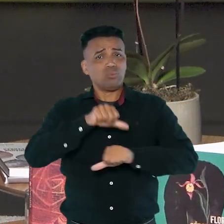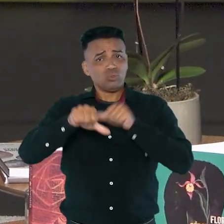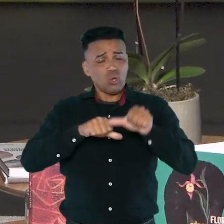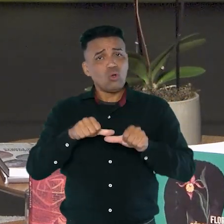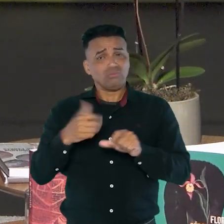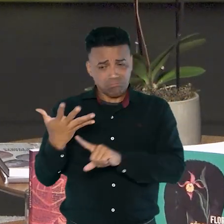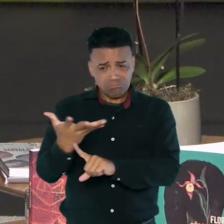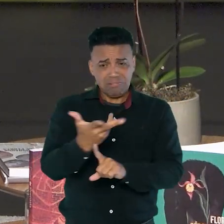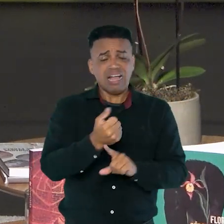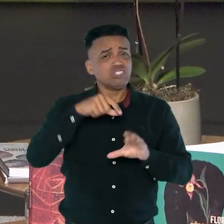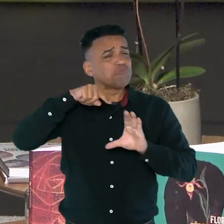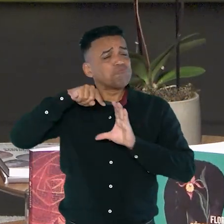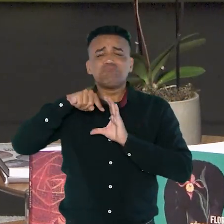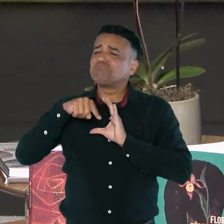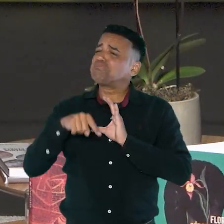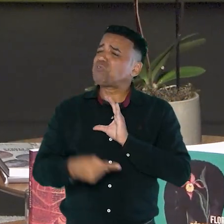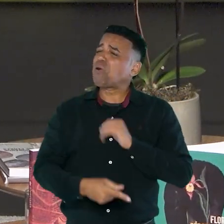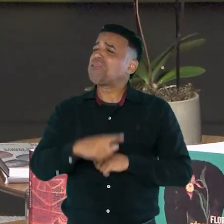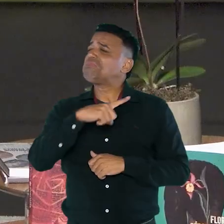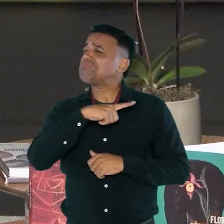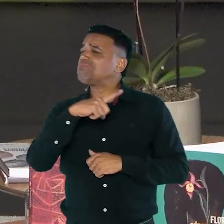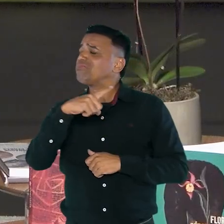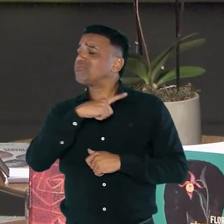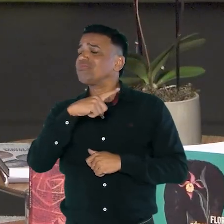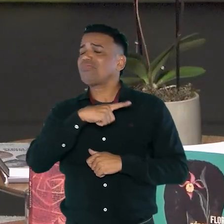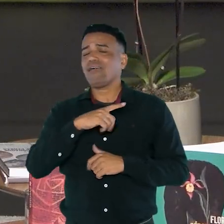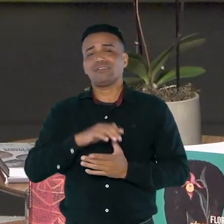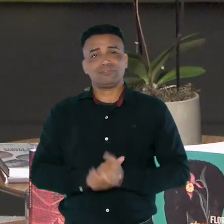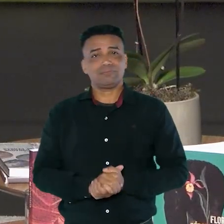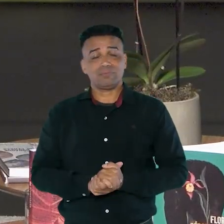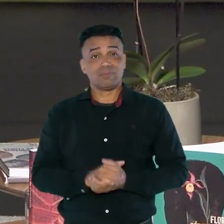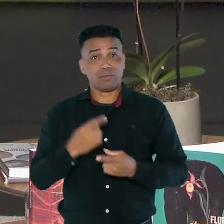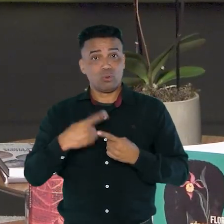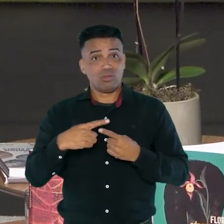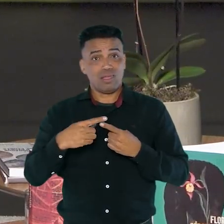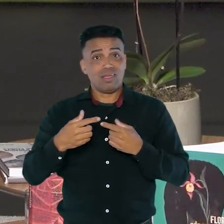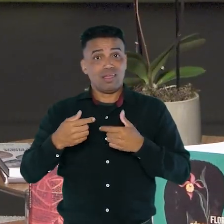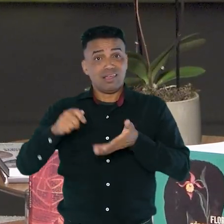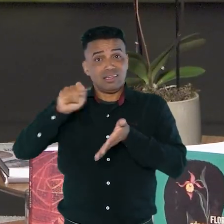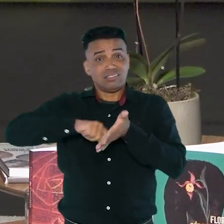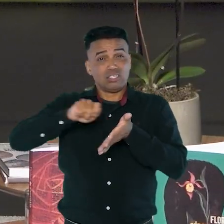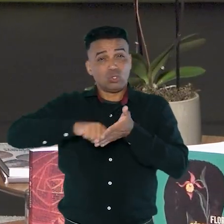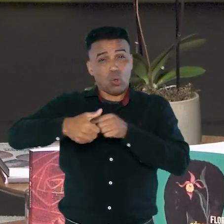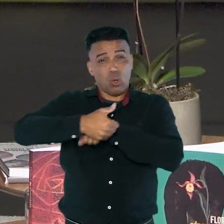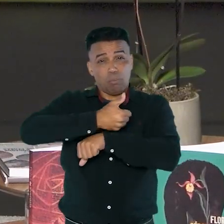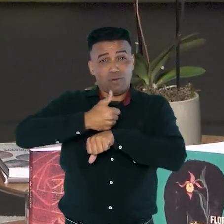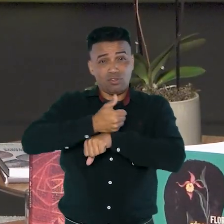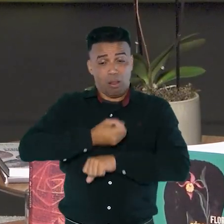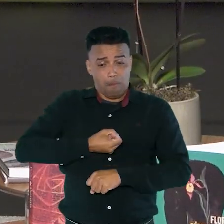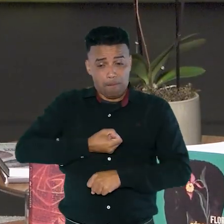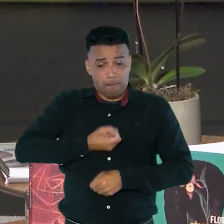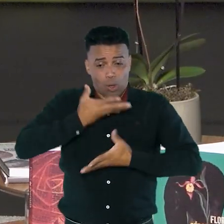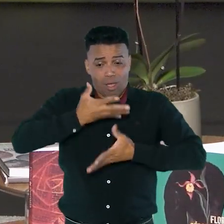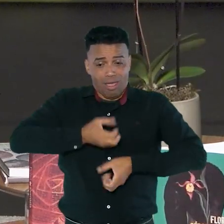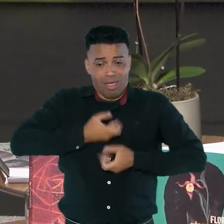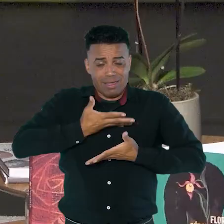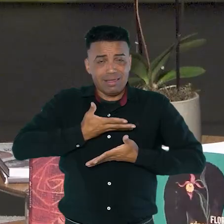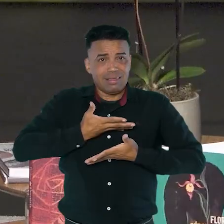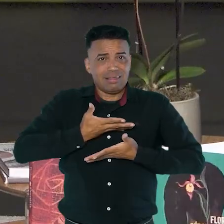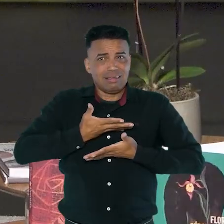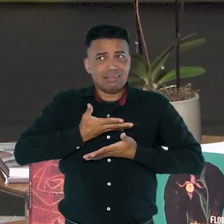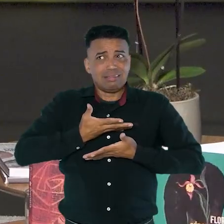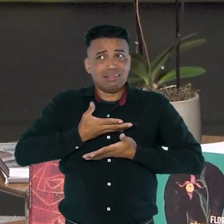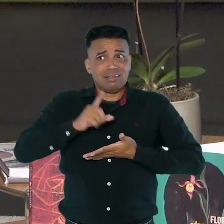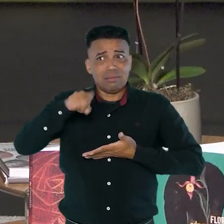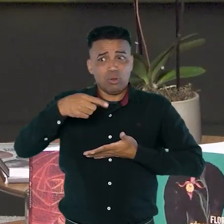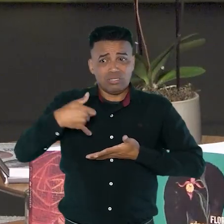a arte, para mim, tem essa profundidade, porque um poeta que falou um monte de besteira depois